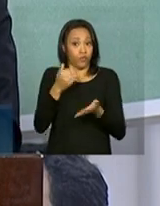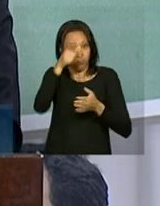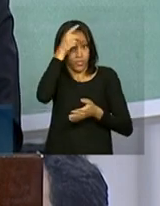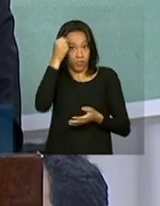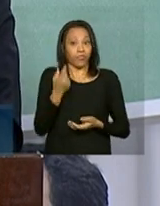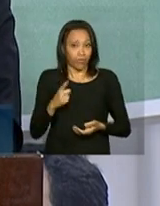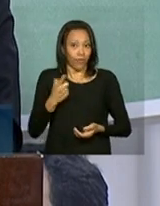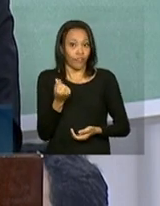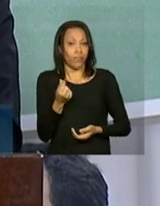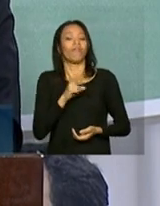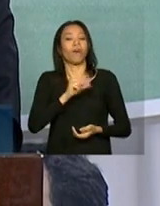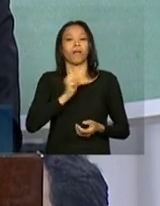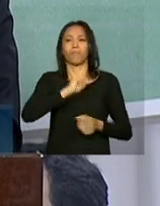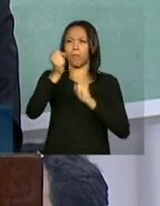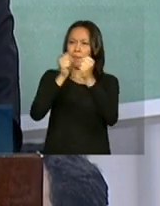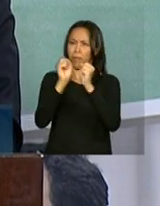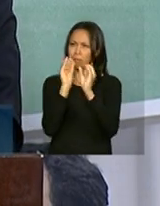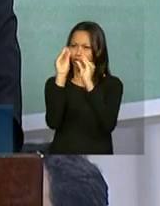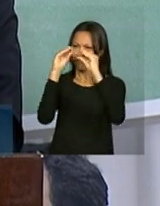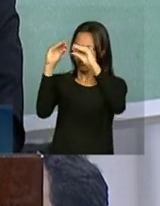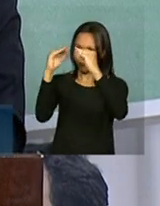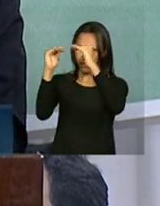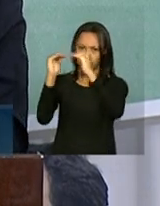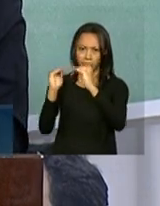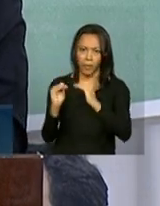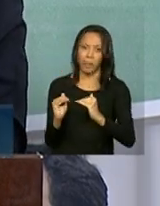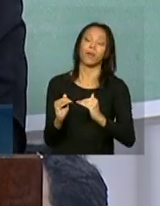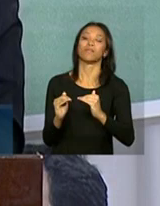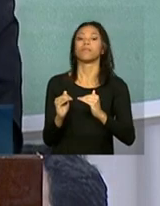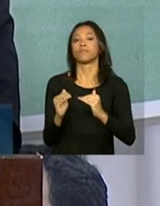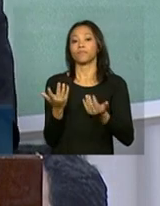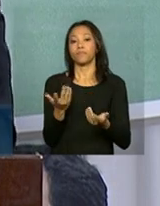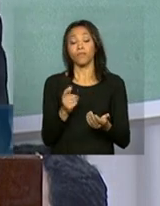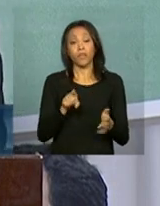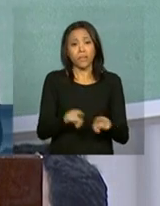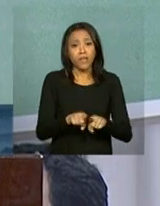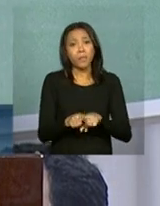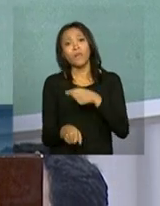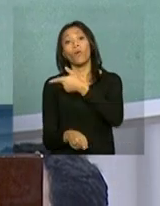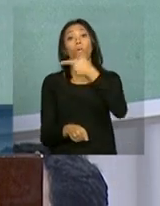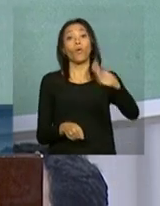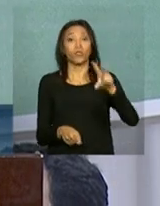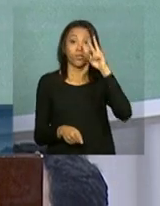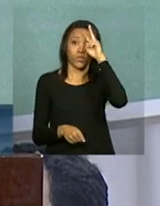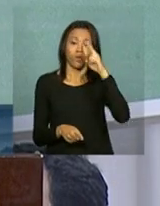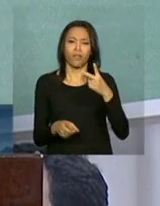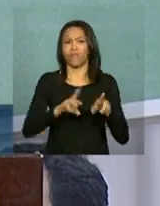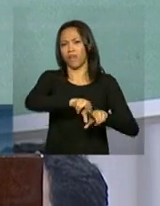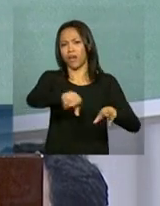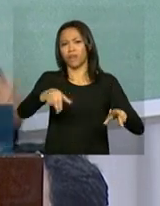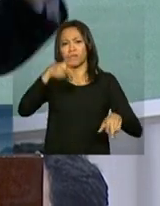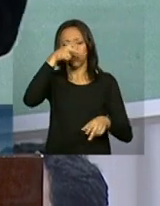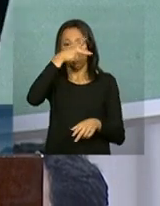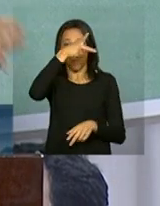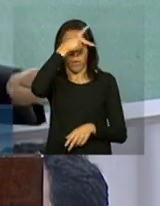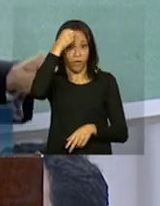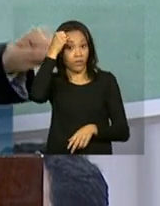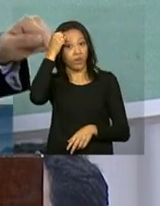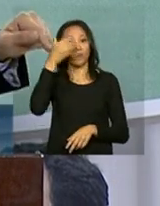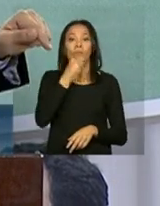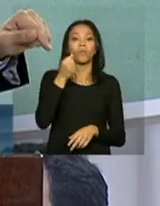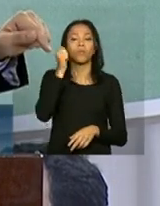estarão lá na prateleira e na farmácia. Como o caso de vários prefeitos e prefeitas que estão aqui, que